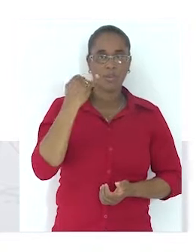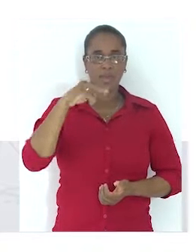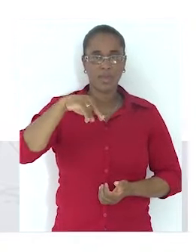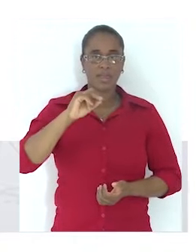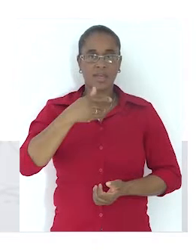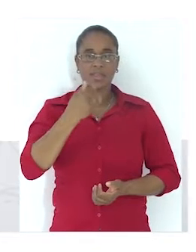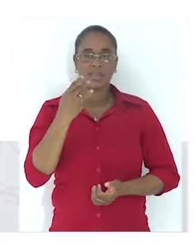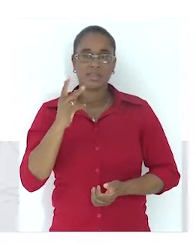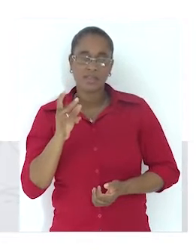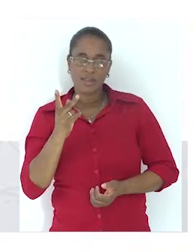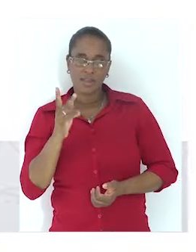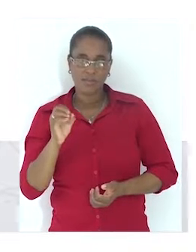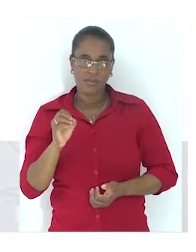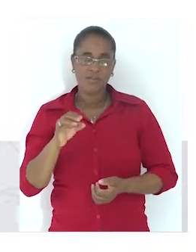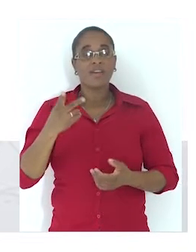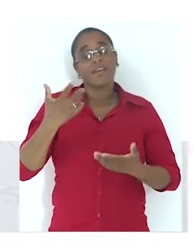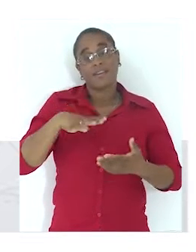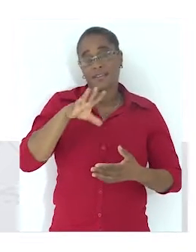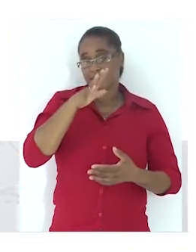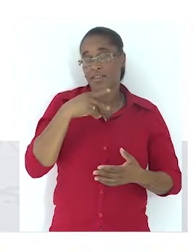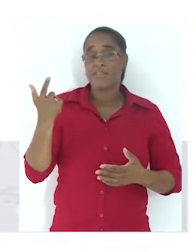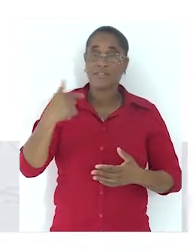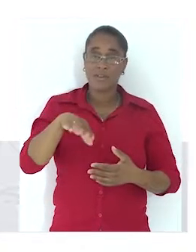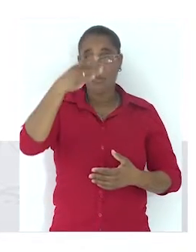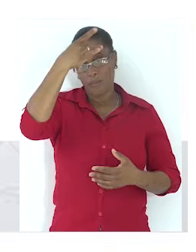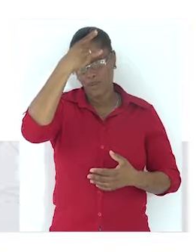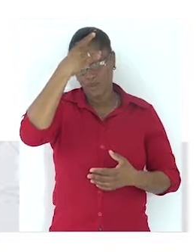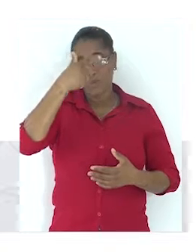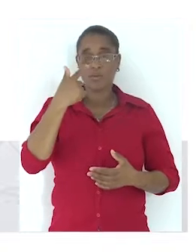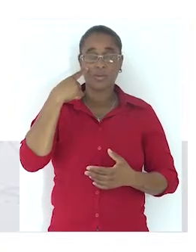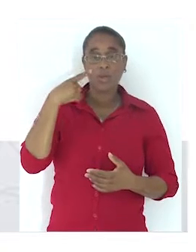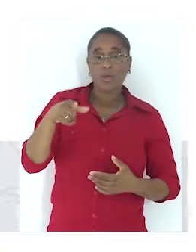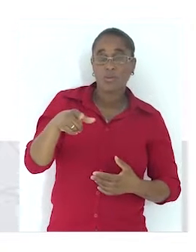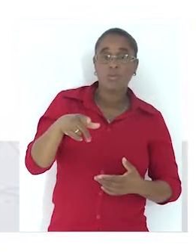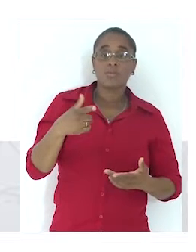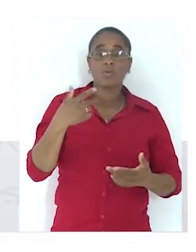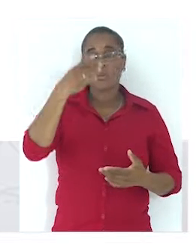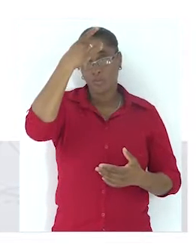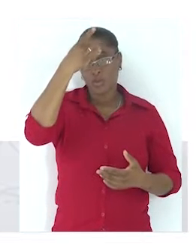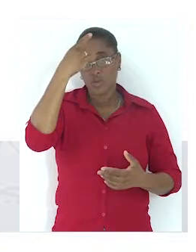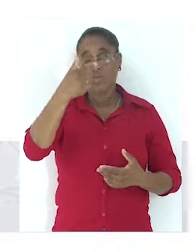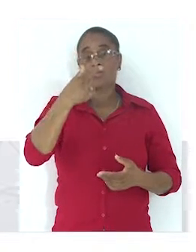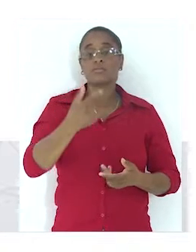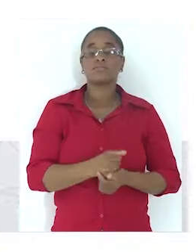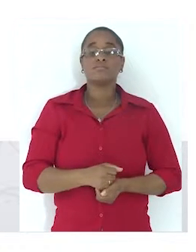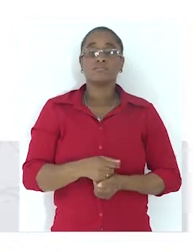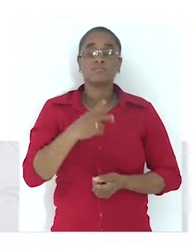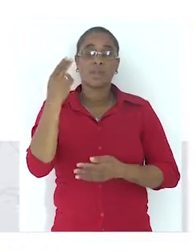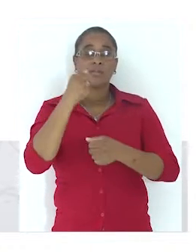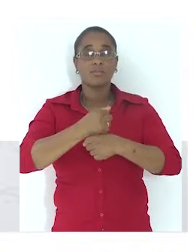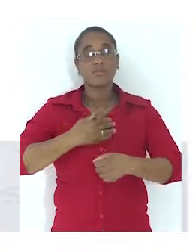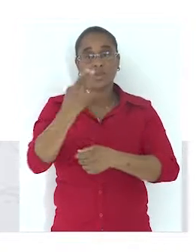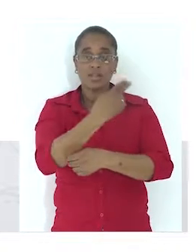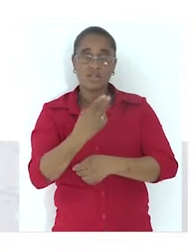vem opiniões. Nós vamos buscar são as opiniões de um artista, de um desportista, de